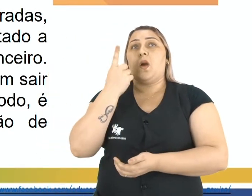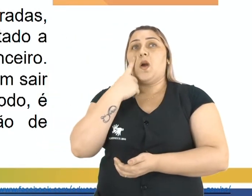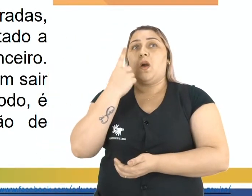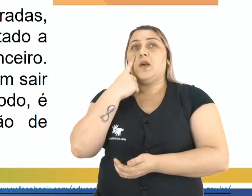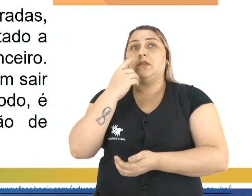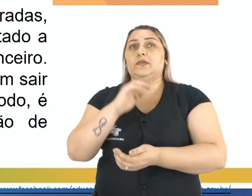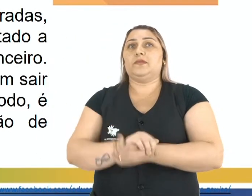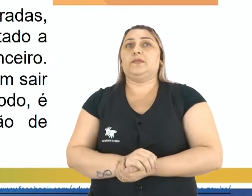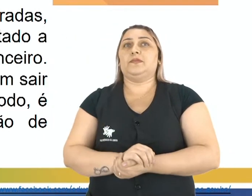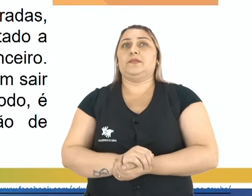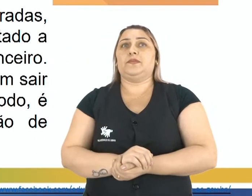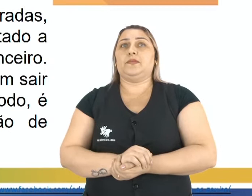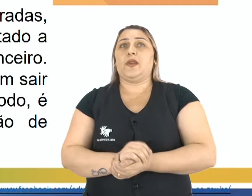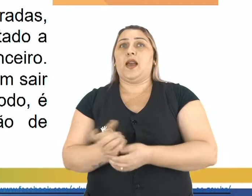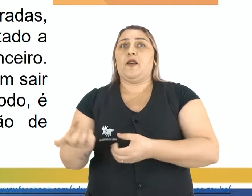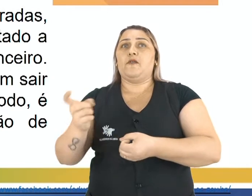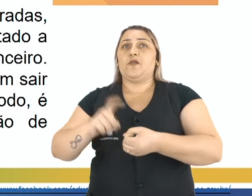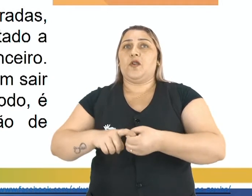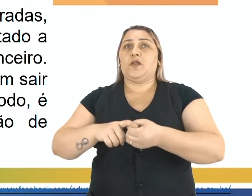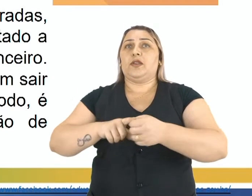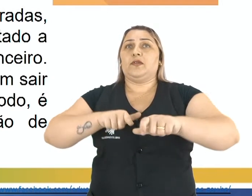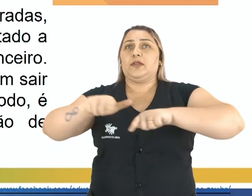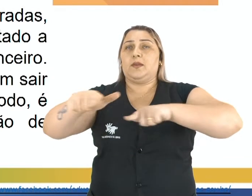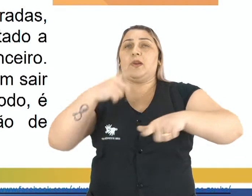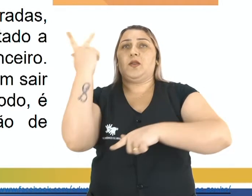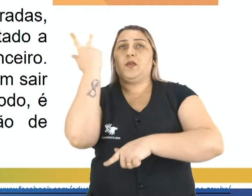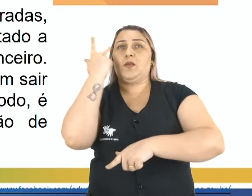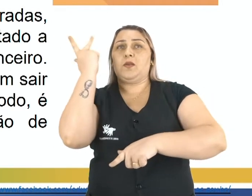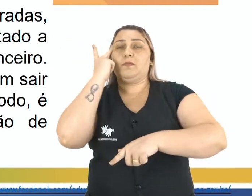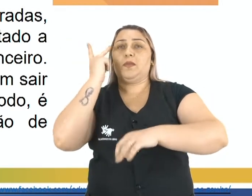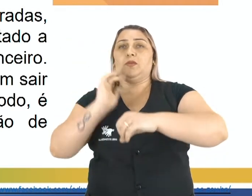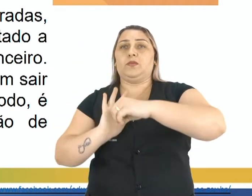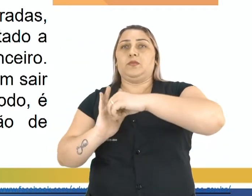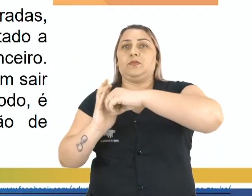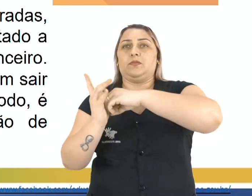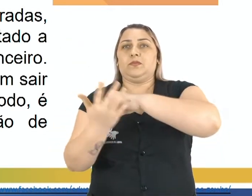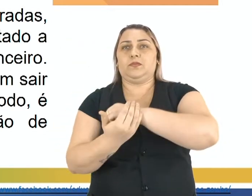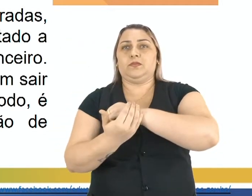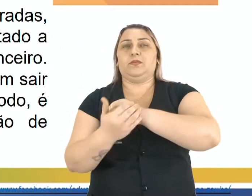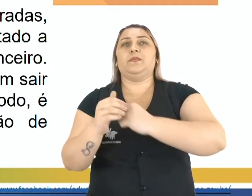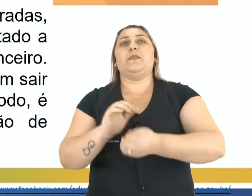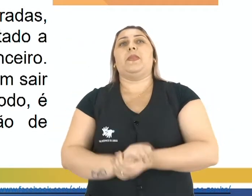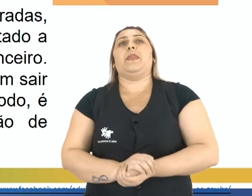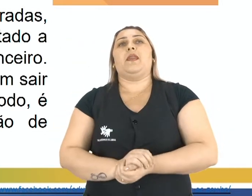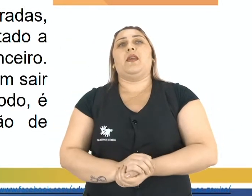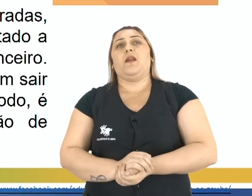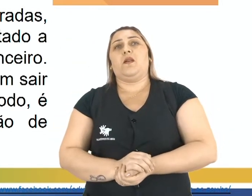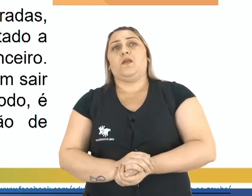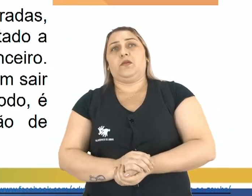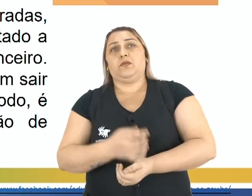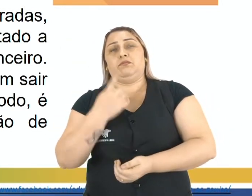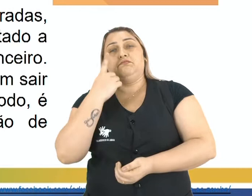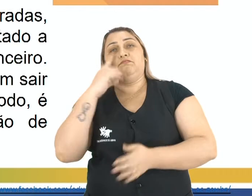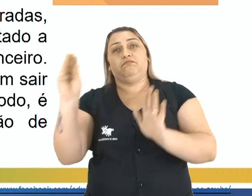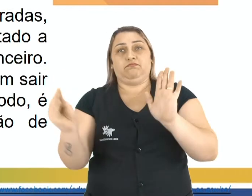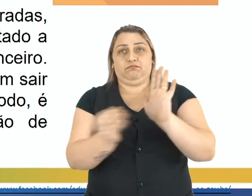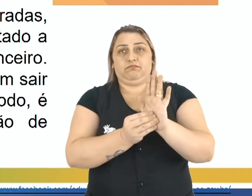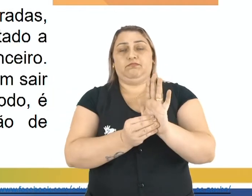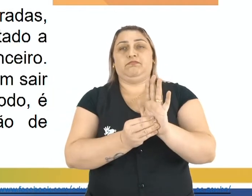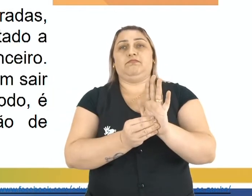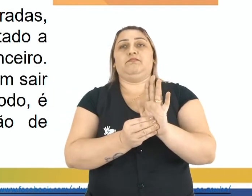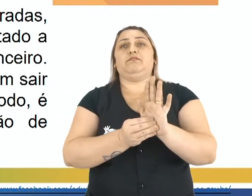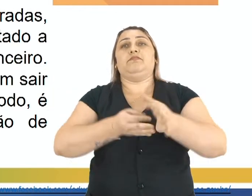essa daqui: o retorno às atividades normais em tempos de coronavírus. Olha só, eu coloquei aqui